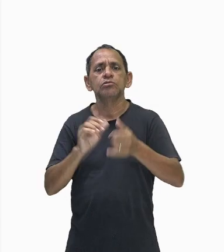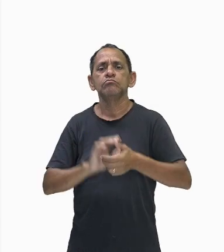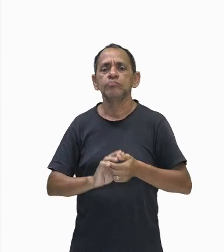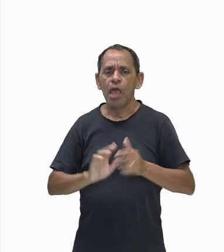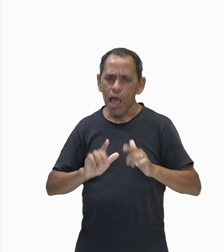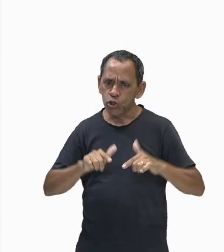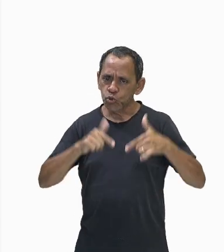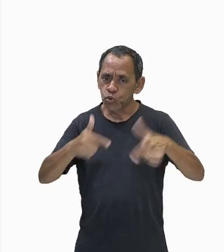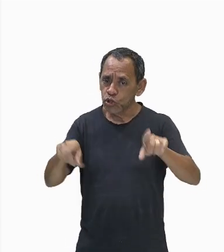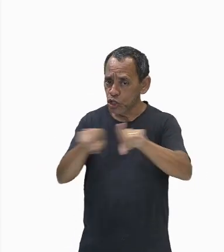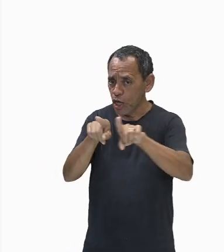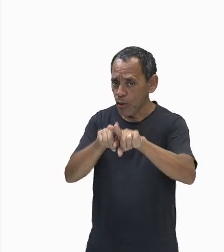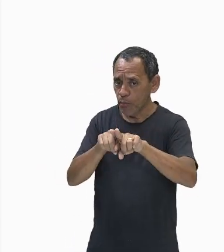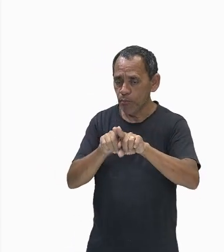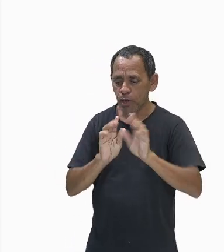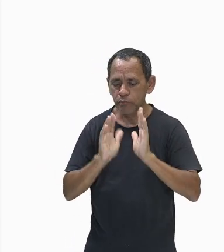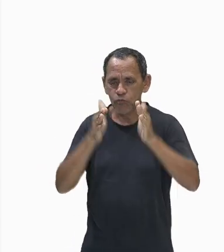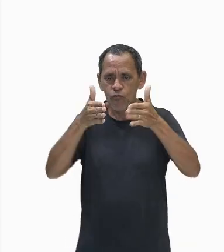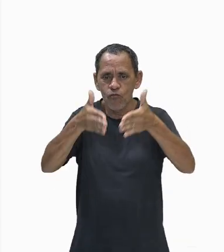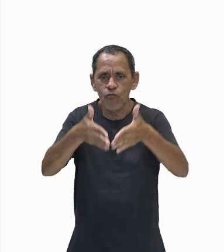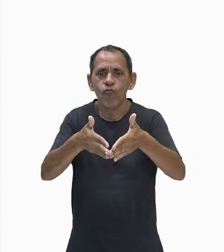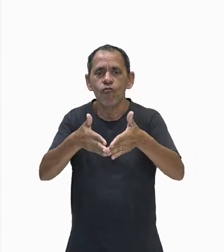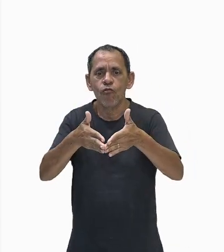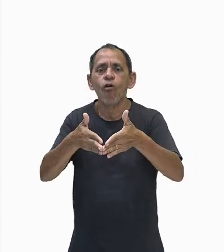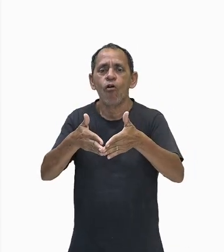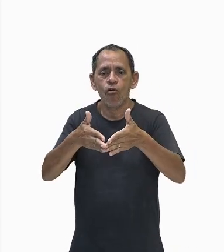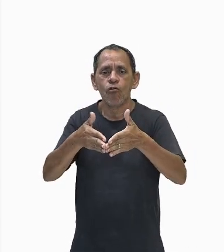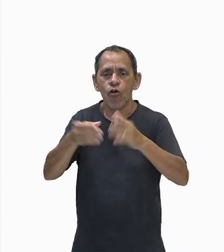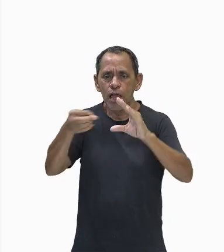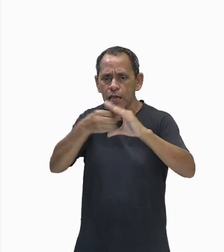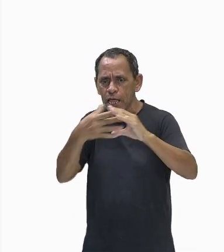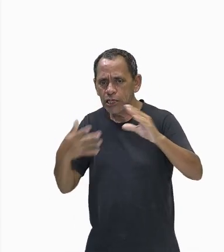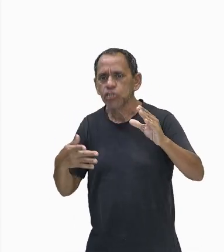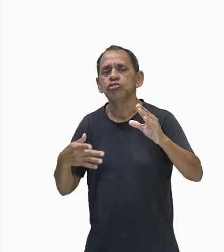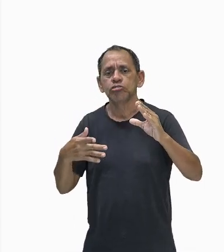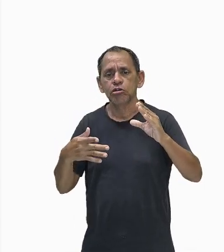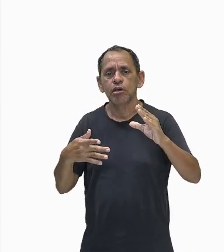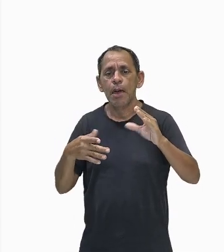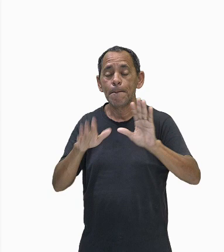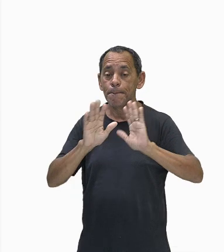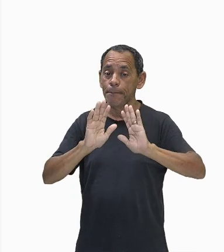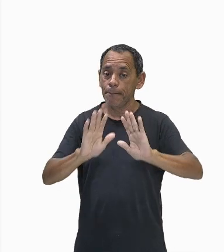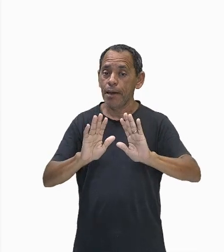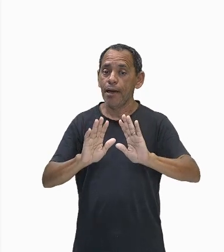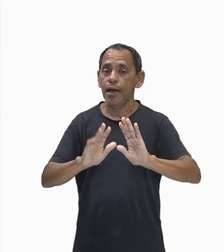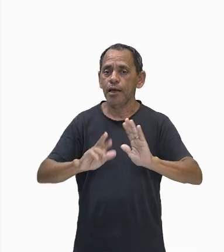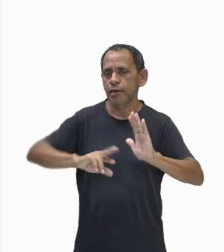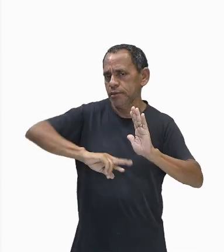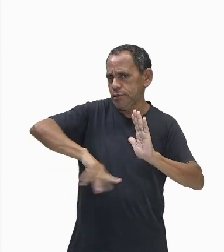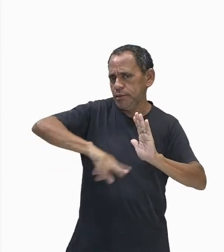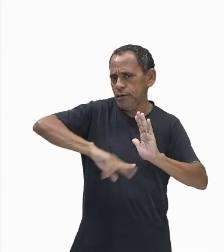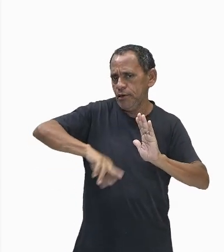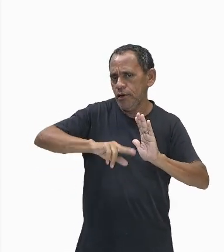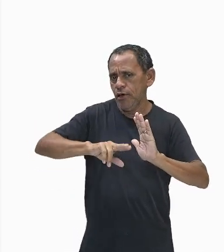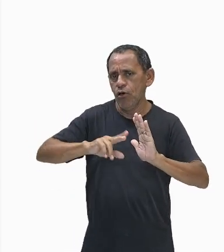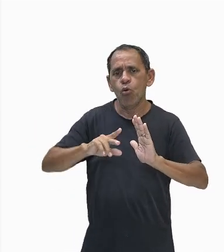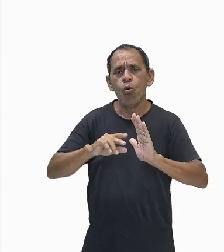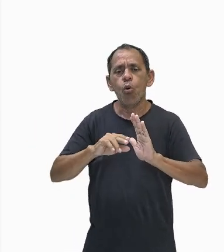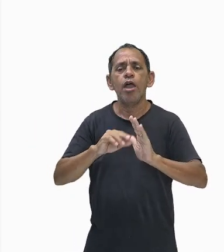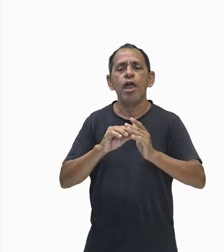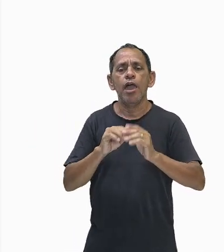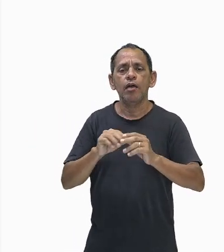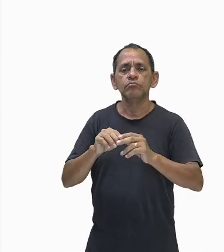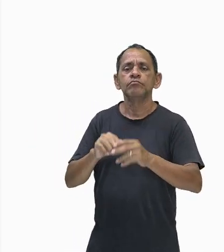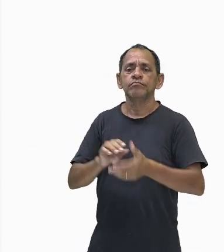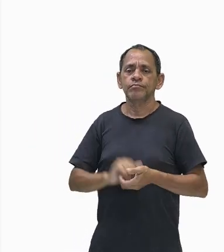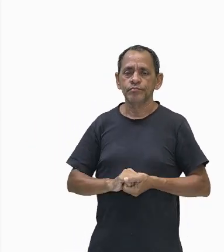também para um mesmo caráter, uma mesma característica, mas não determinam o mesmo aspecto ali, que